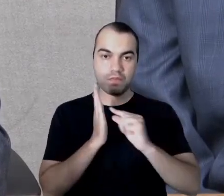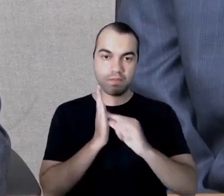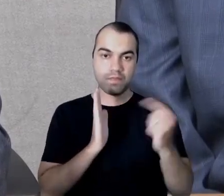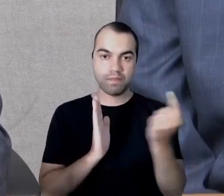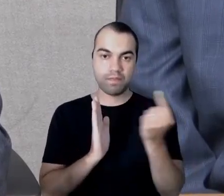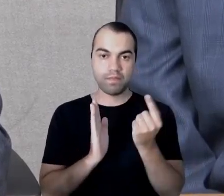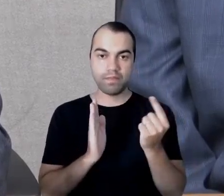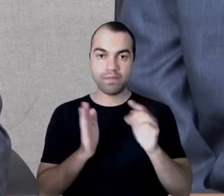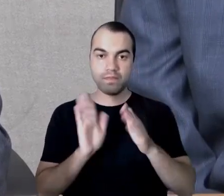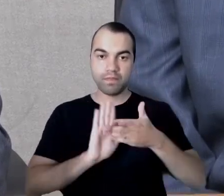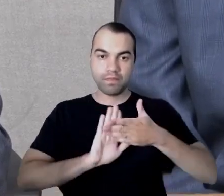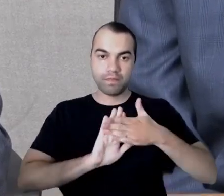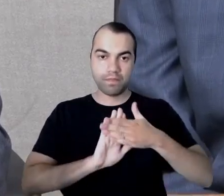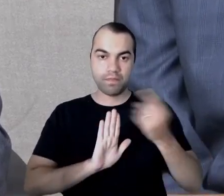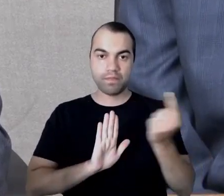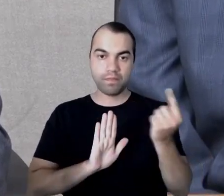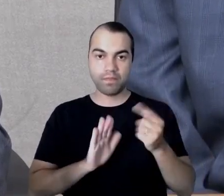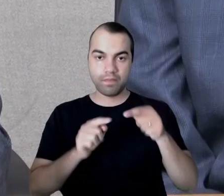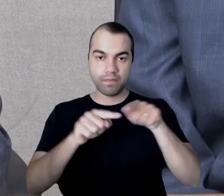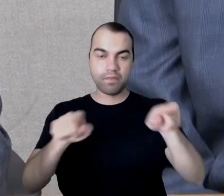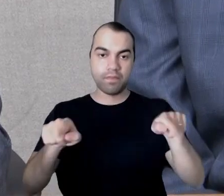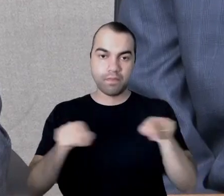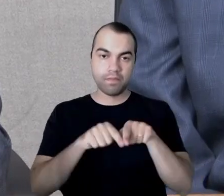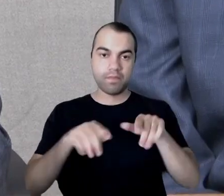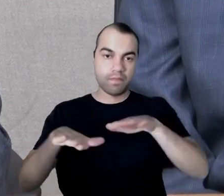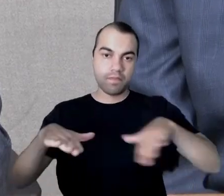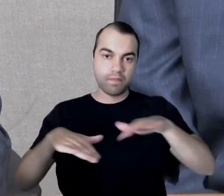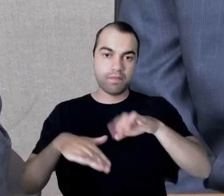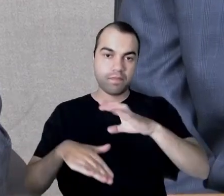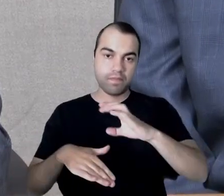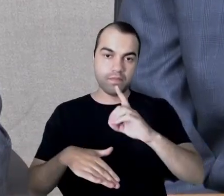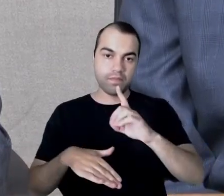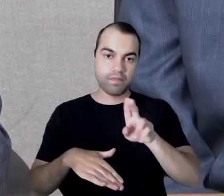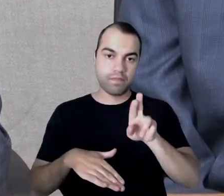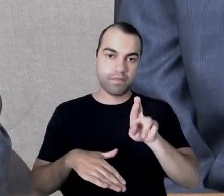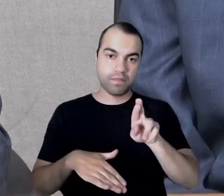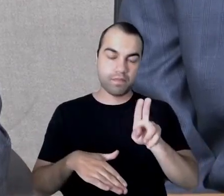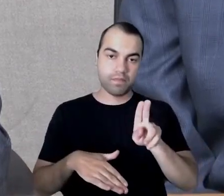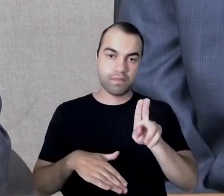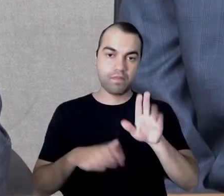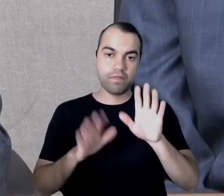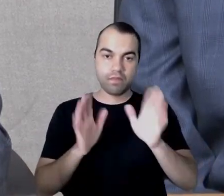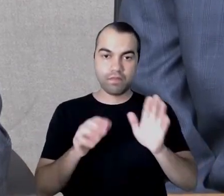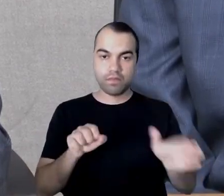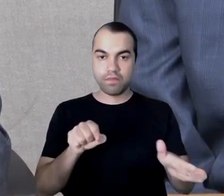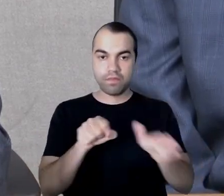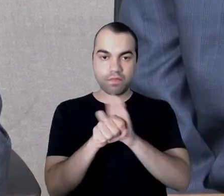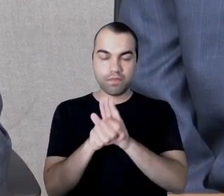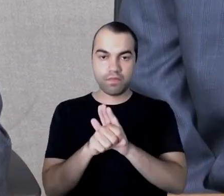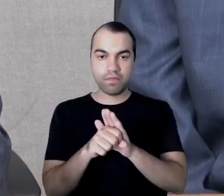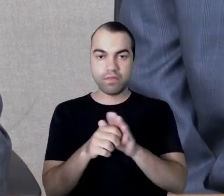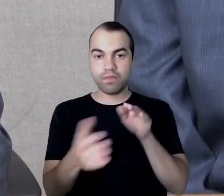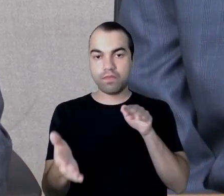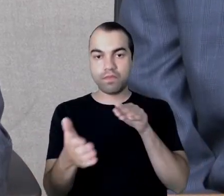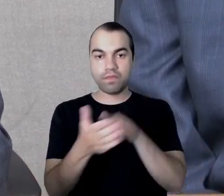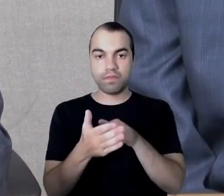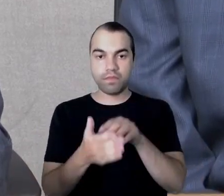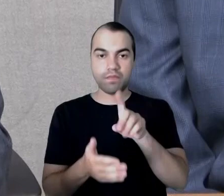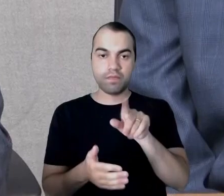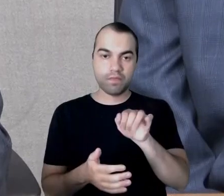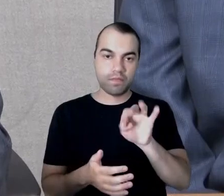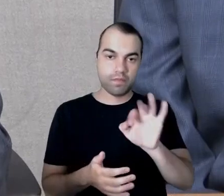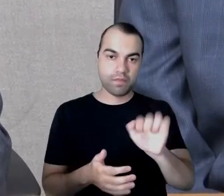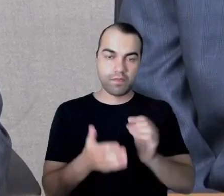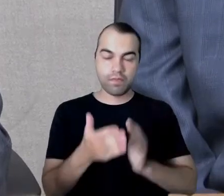artigo primeiro que as áreas consideradas para cdru deverão estar ocupadas até a data da aprovação dessa lei a aprovação